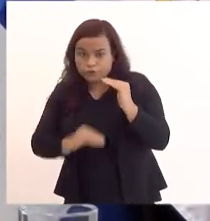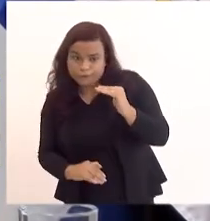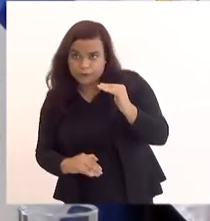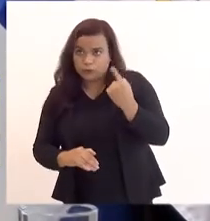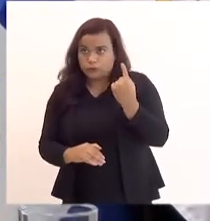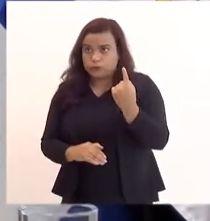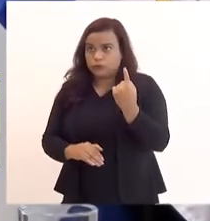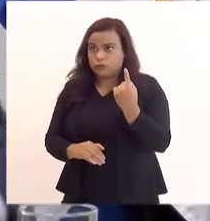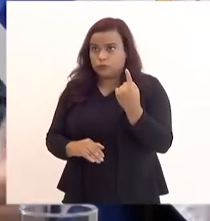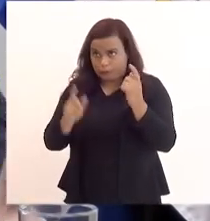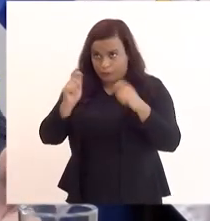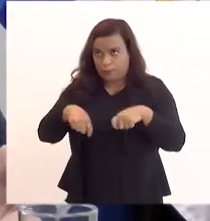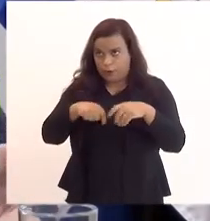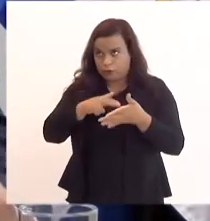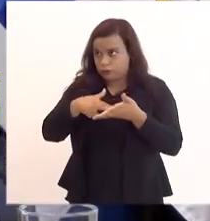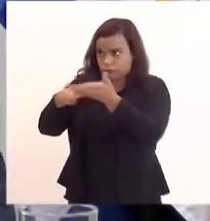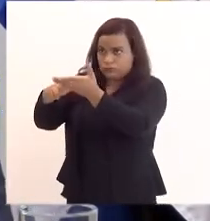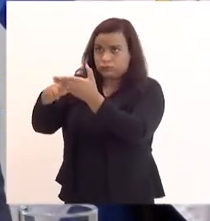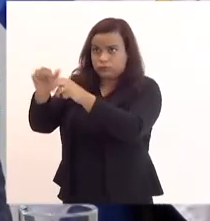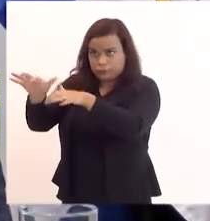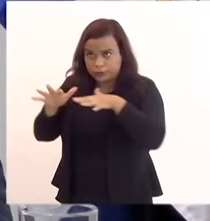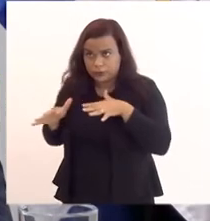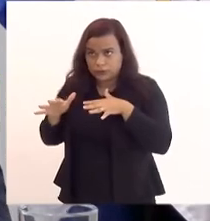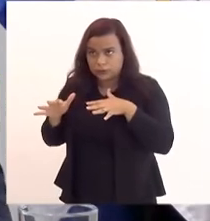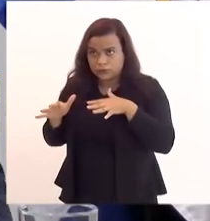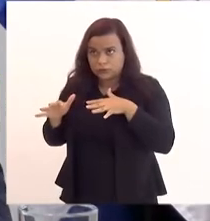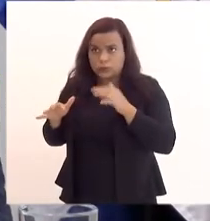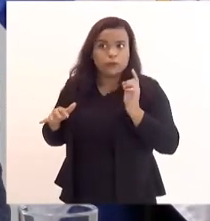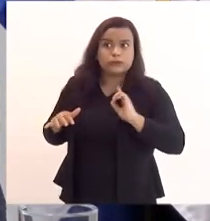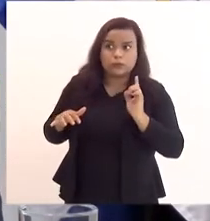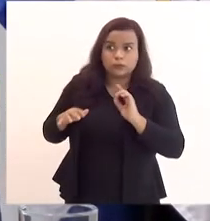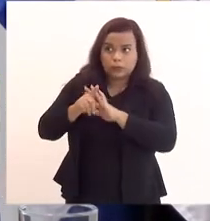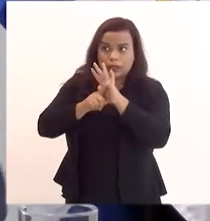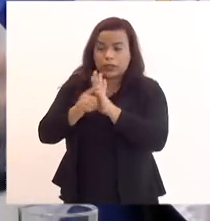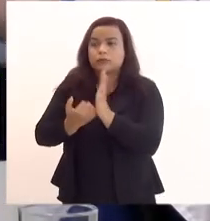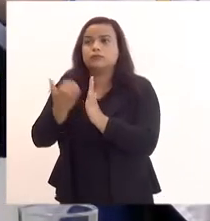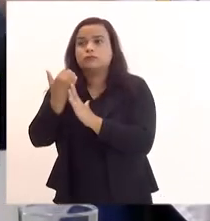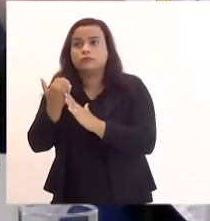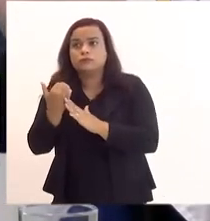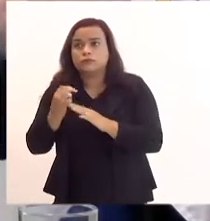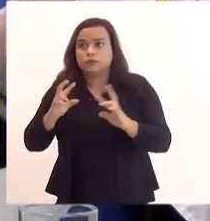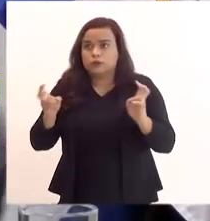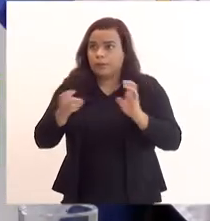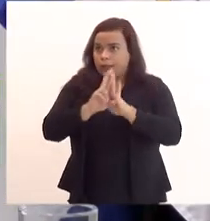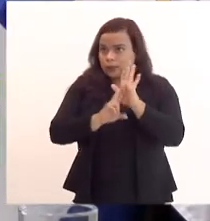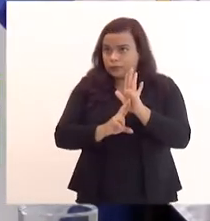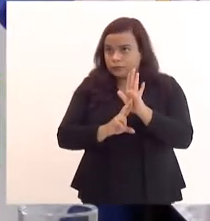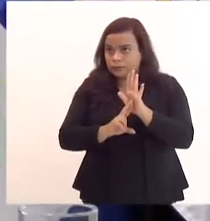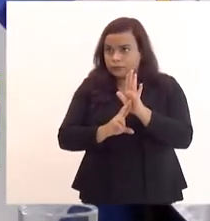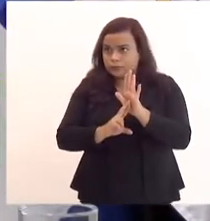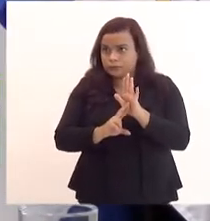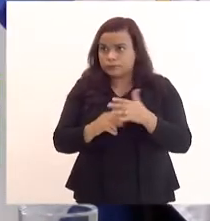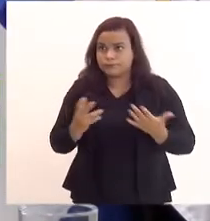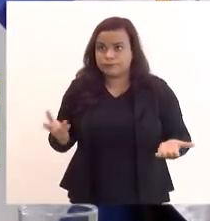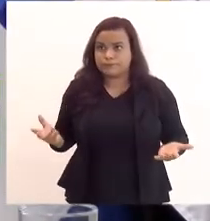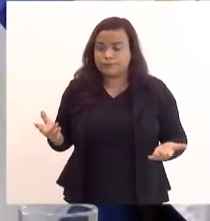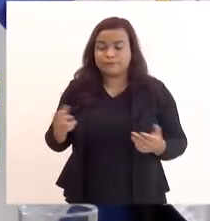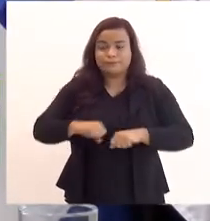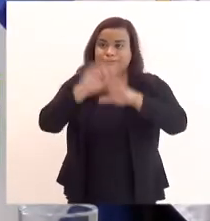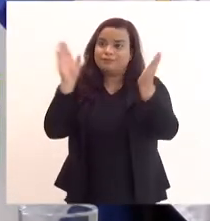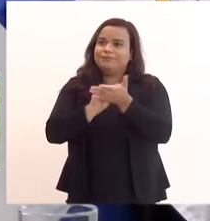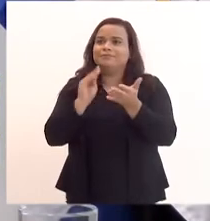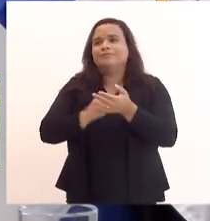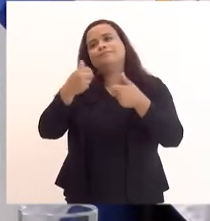plenário? Ele pode ter uma análise mais ampla do relatório divergente? Não tem nada claro sobre